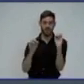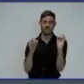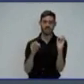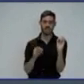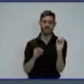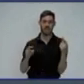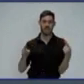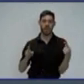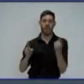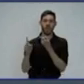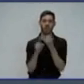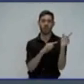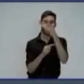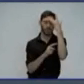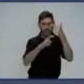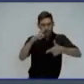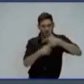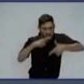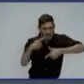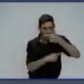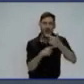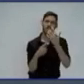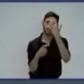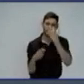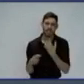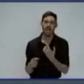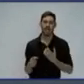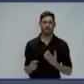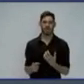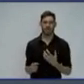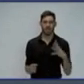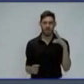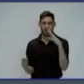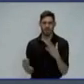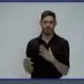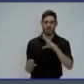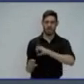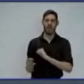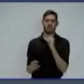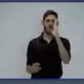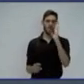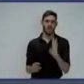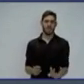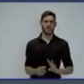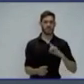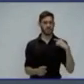contra pessoas que trabalham sério e com amor ao Brasil, como somos todos nós